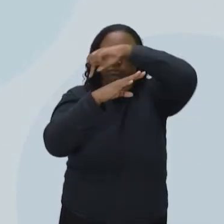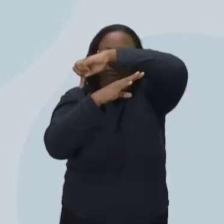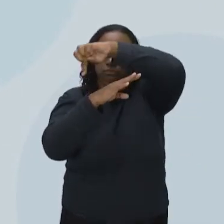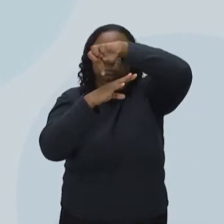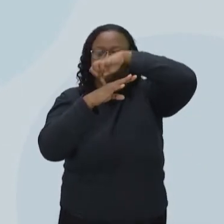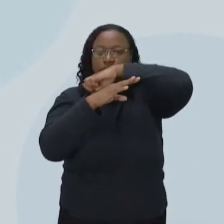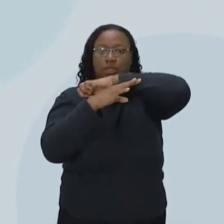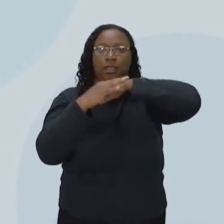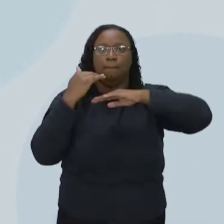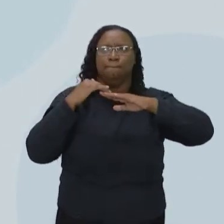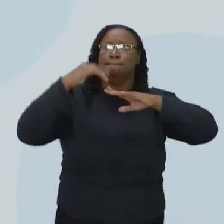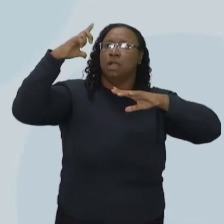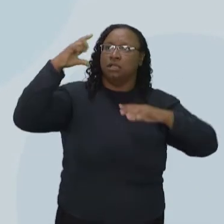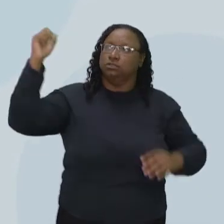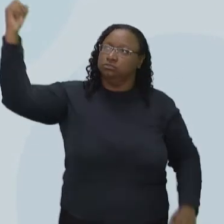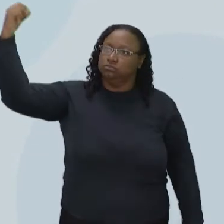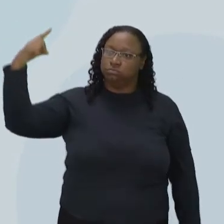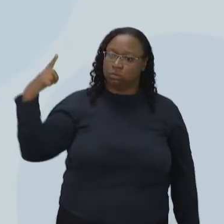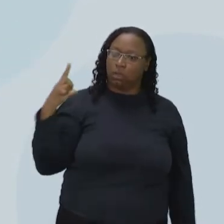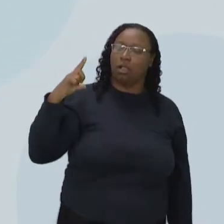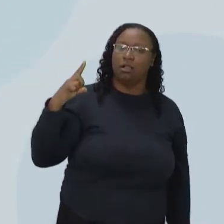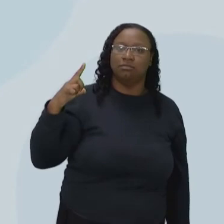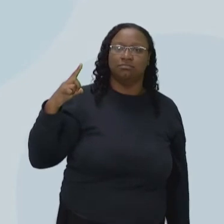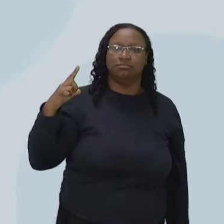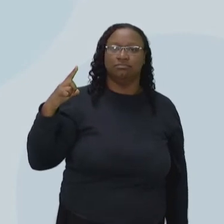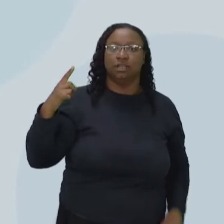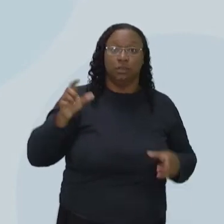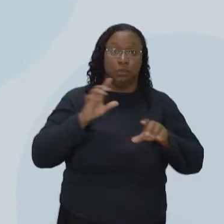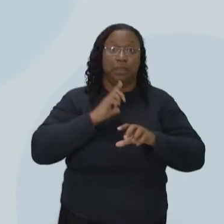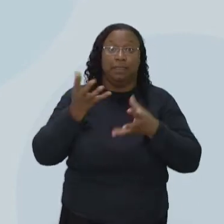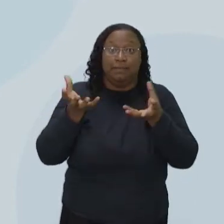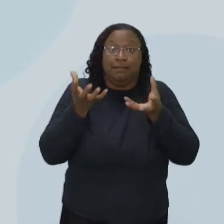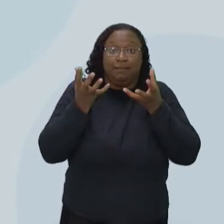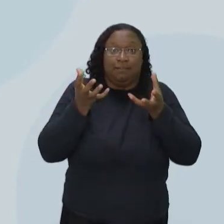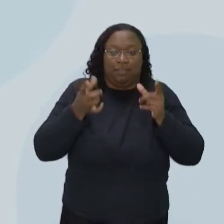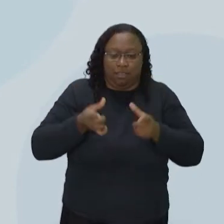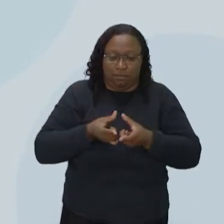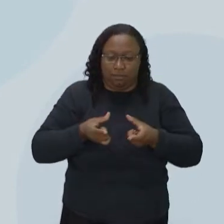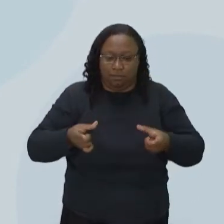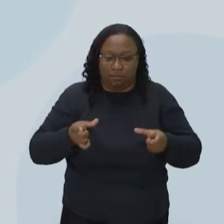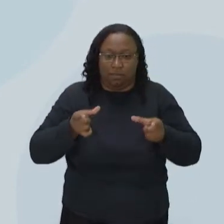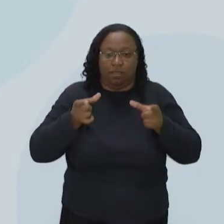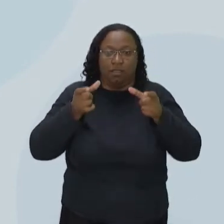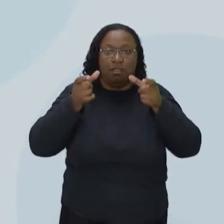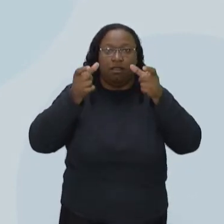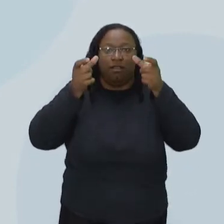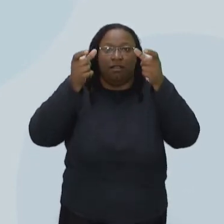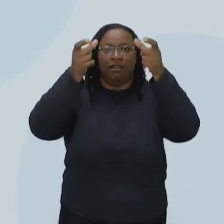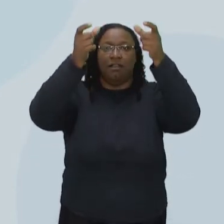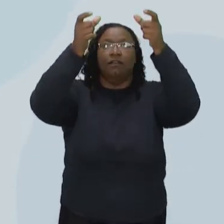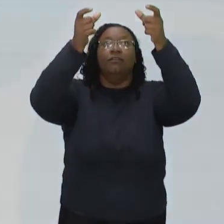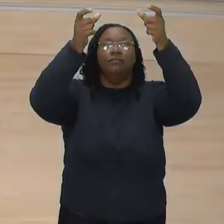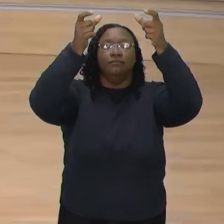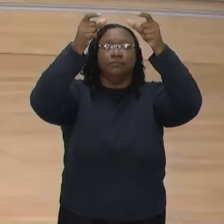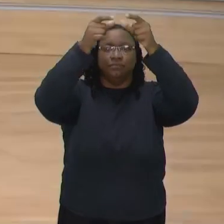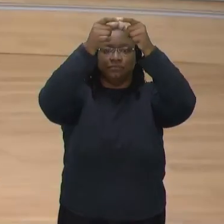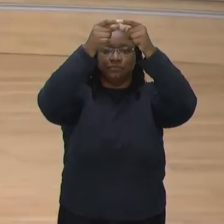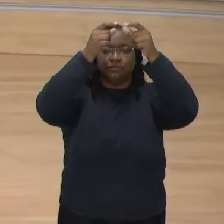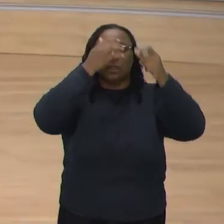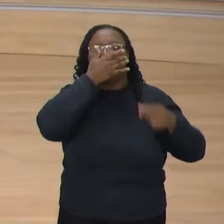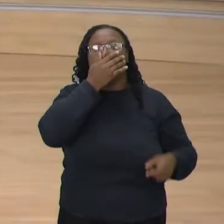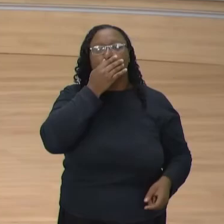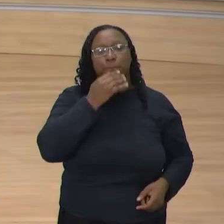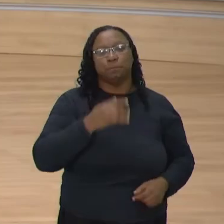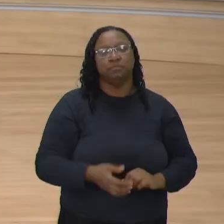do que a garrafa. E eu volto a te falar, o que eu quero da garrafa é isso, ó. Volta aqui para mim um minutinho